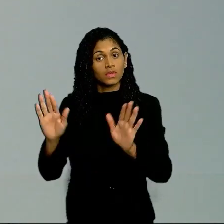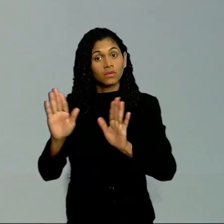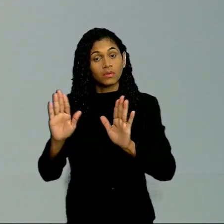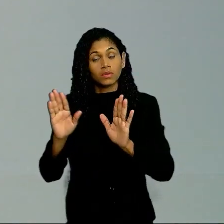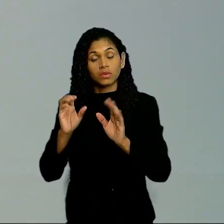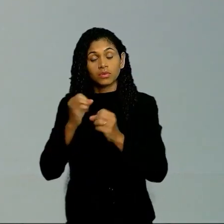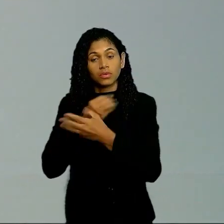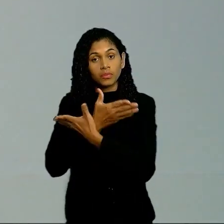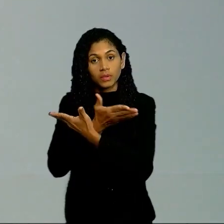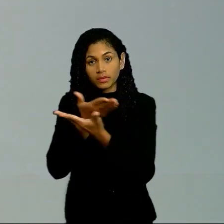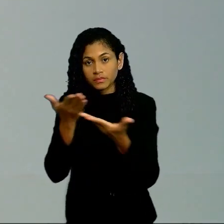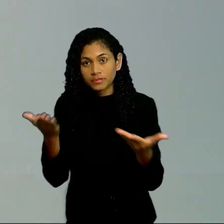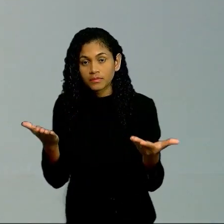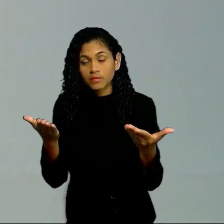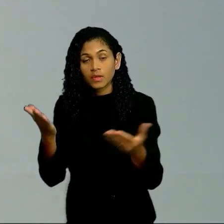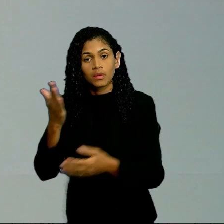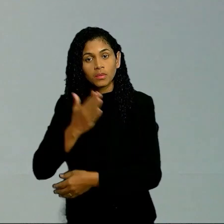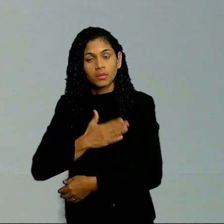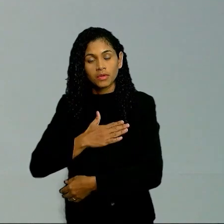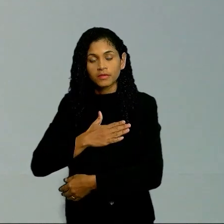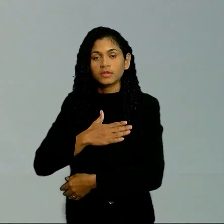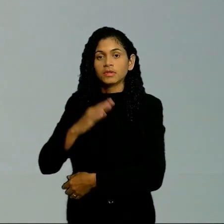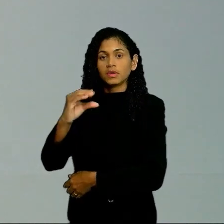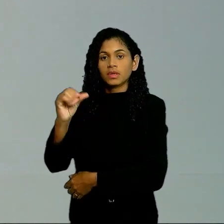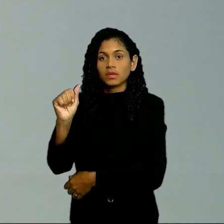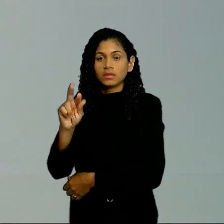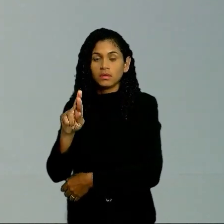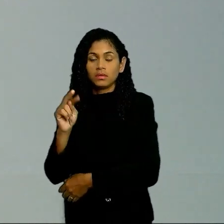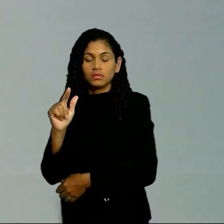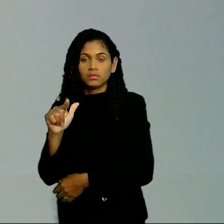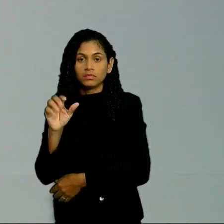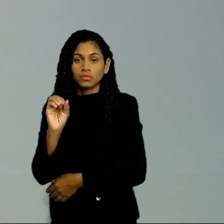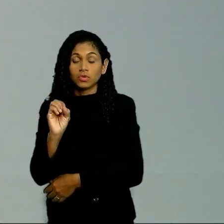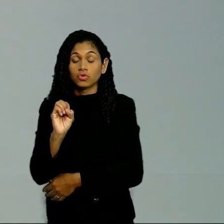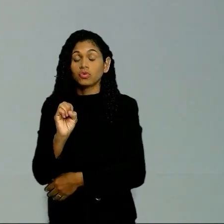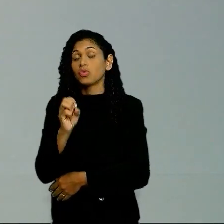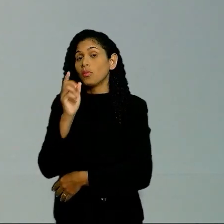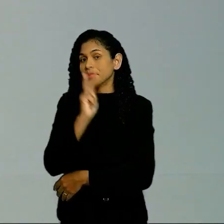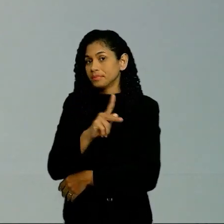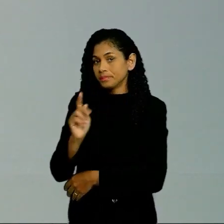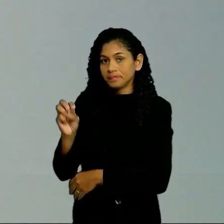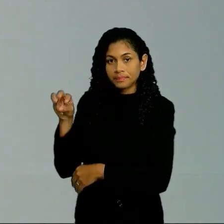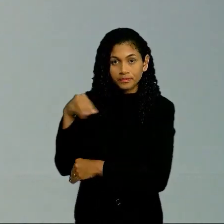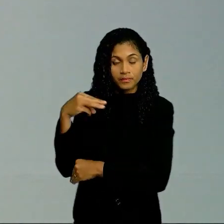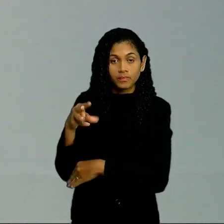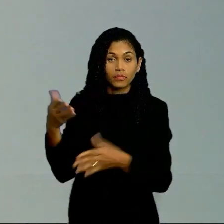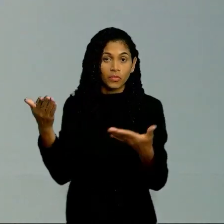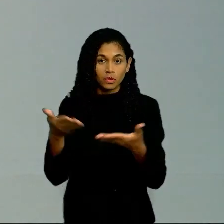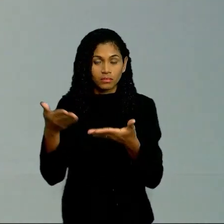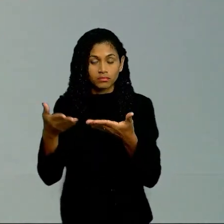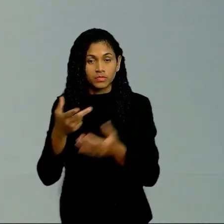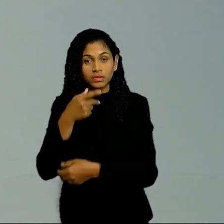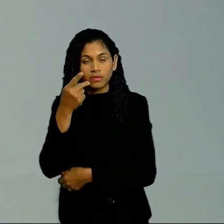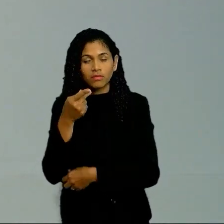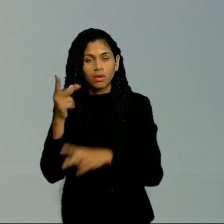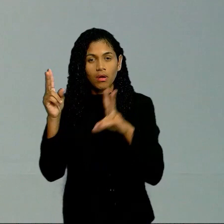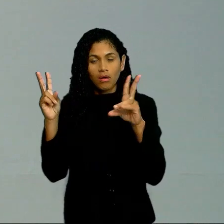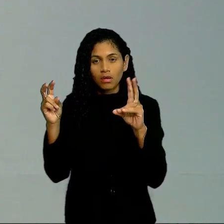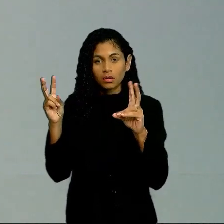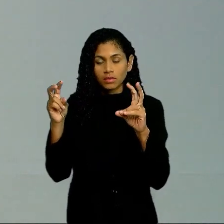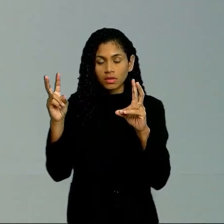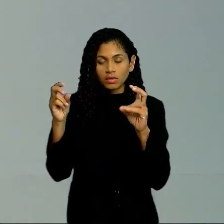Olá, tudo bem com vocês? Eu sou o professor Carlos, professor de matemática, e hoje a gente vai falar sobre grandezas